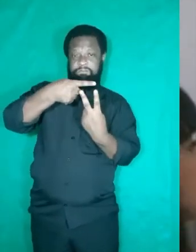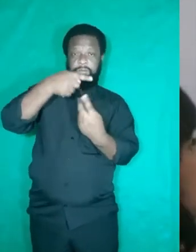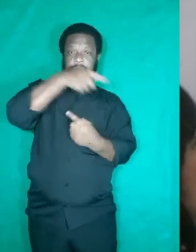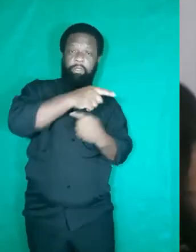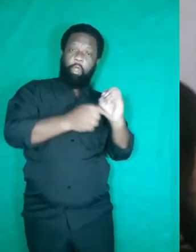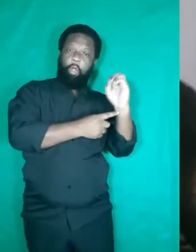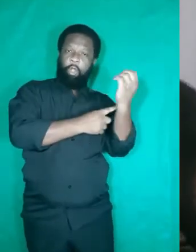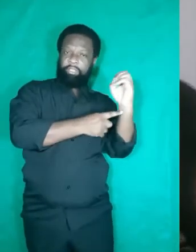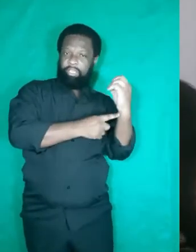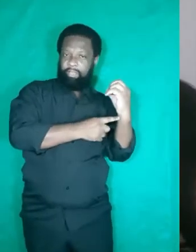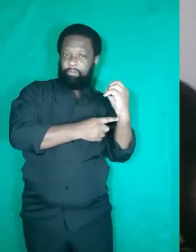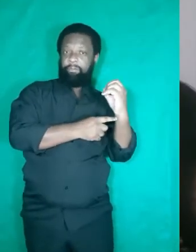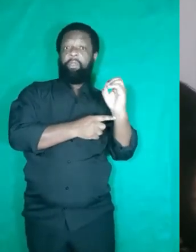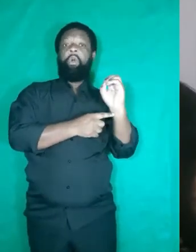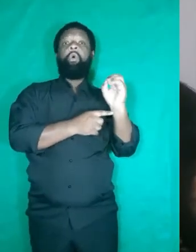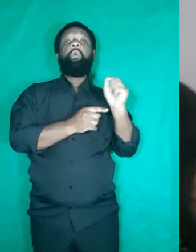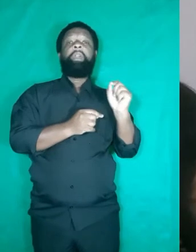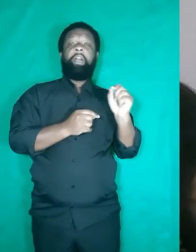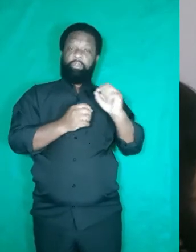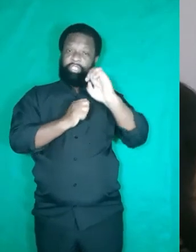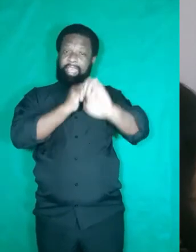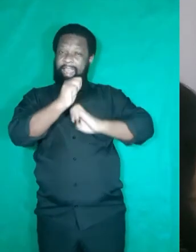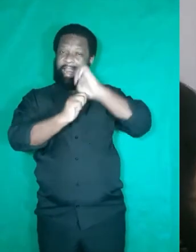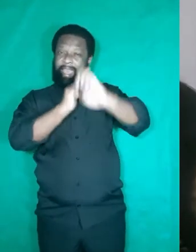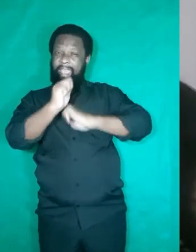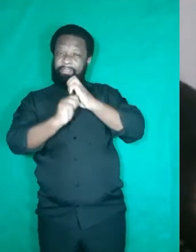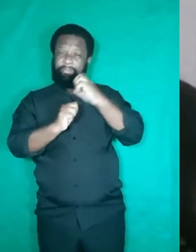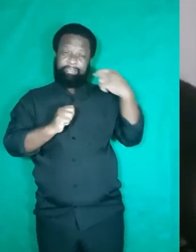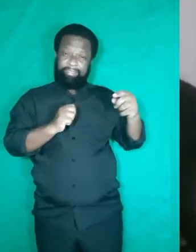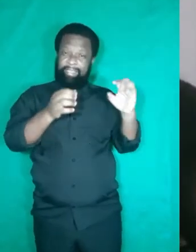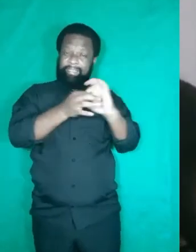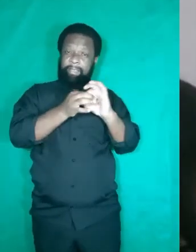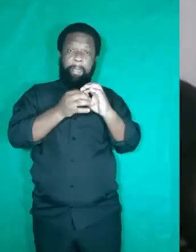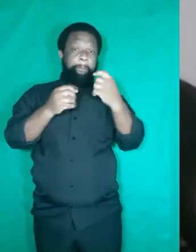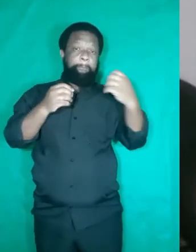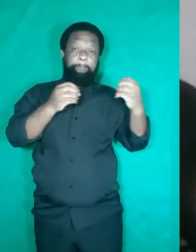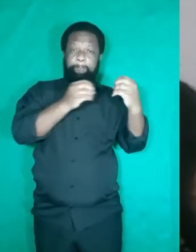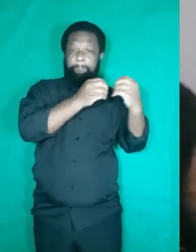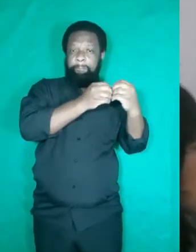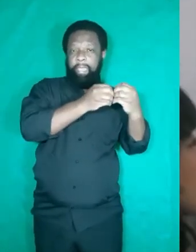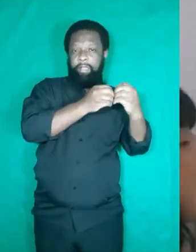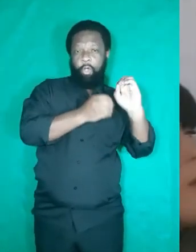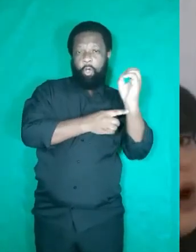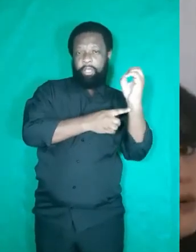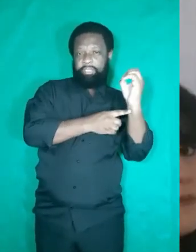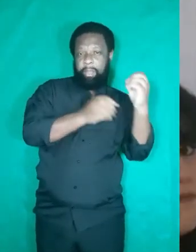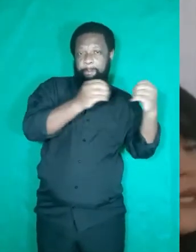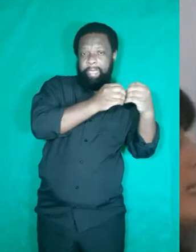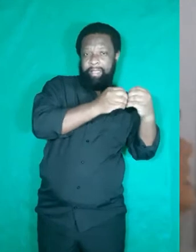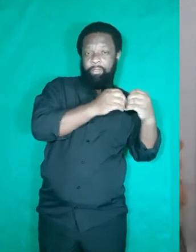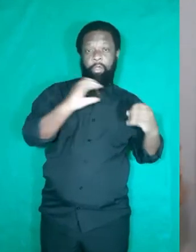oxigênio, ou seja, os elétrons dessas ligações aqui, eles estão mais próximos do oxigênio do que do